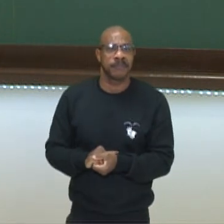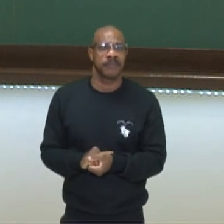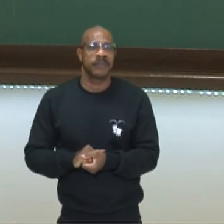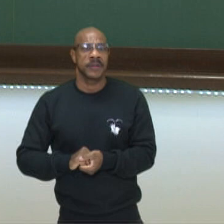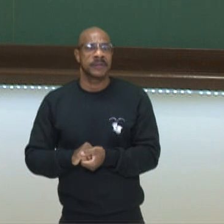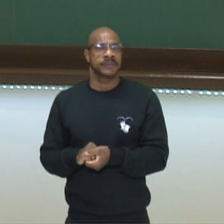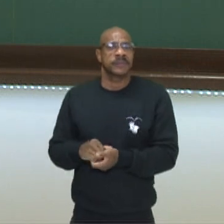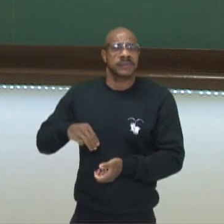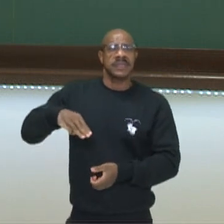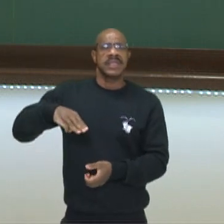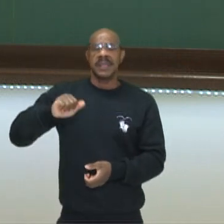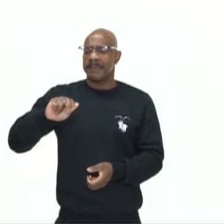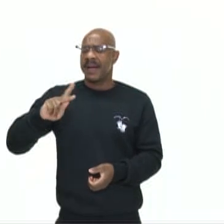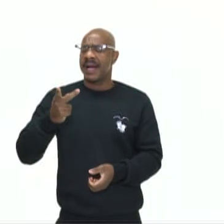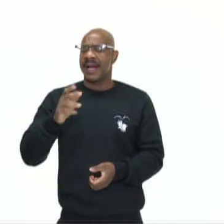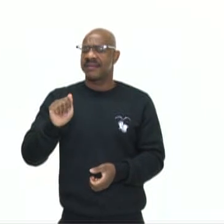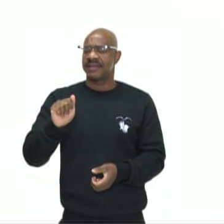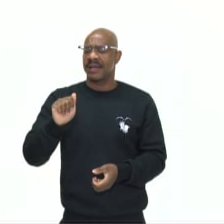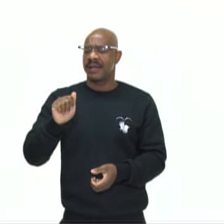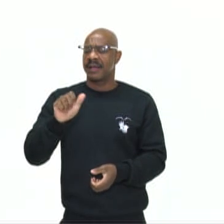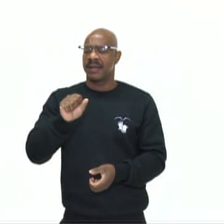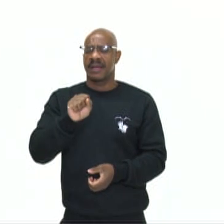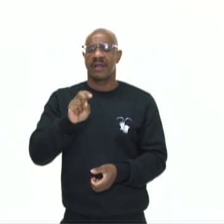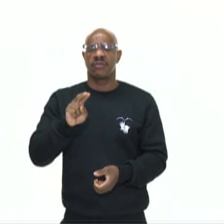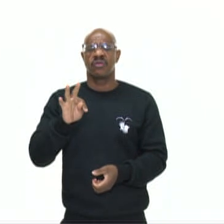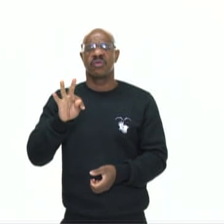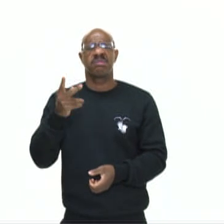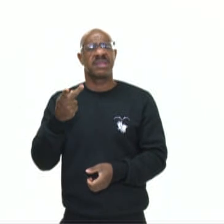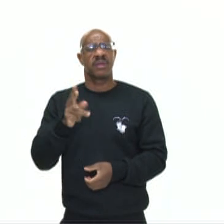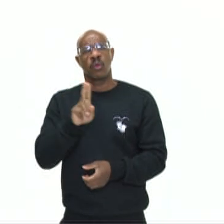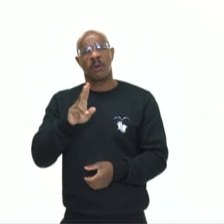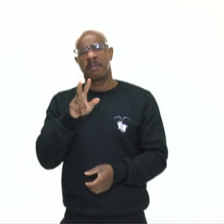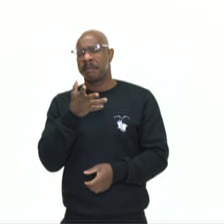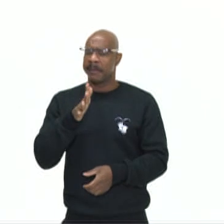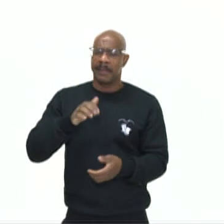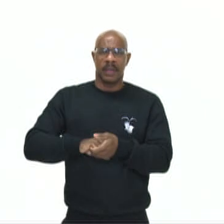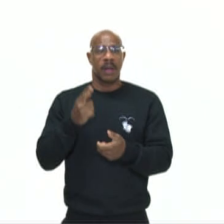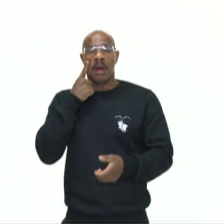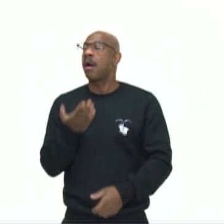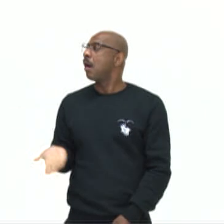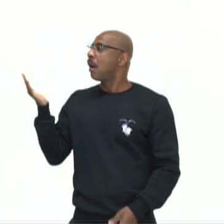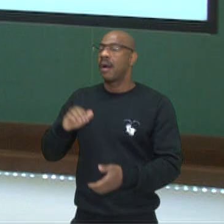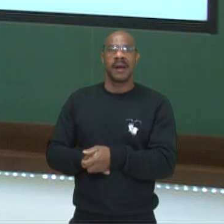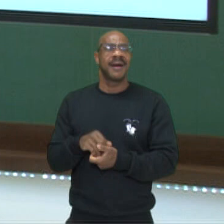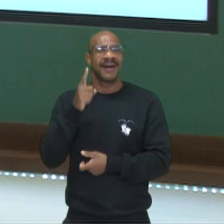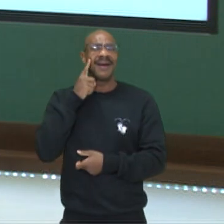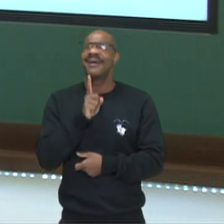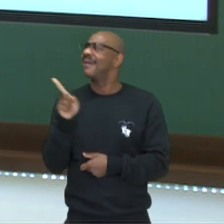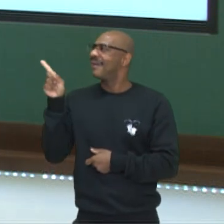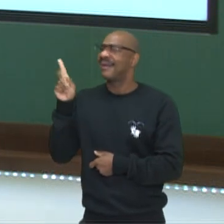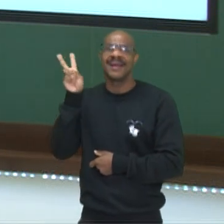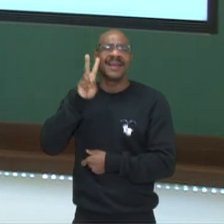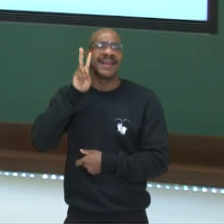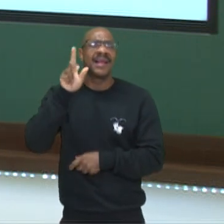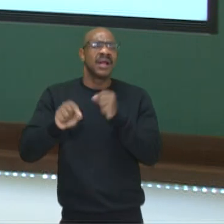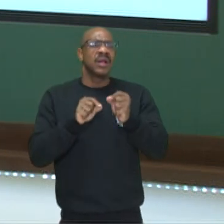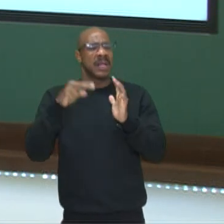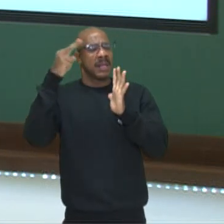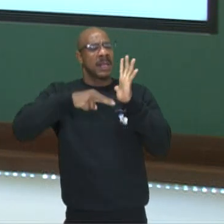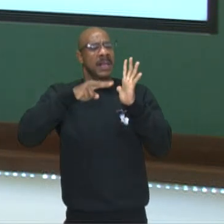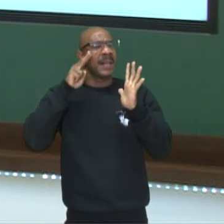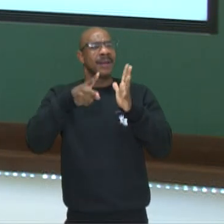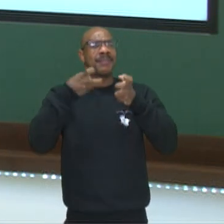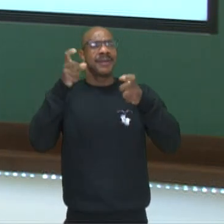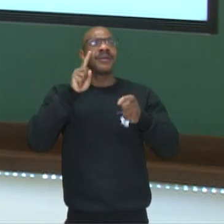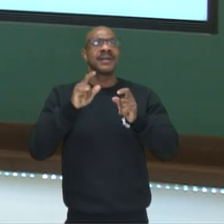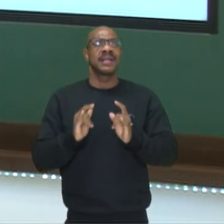Unidos. Aqui eu trago, essa imagem é clássica, moçada? Acho que todo mundo alguma vez na vida leu, viu